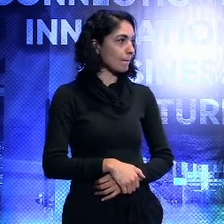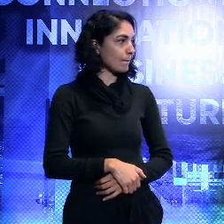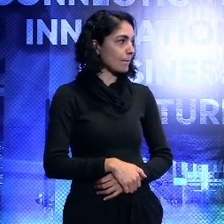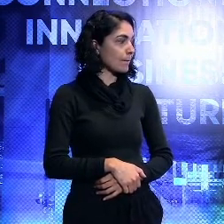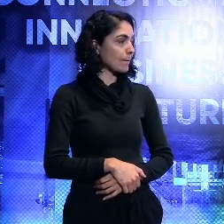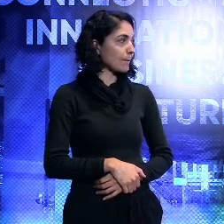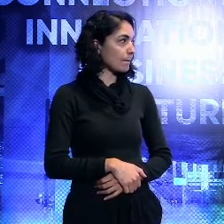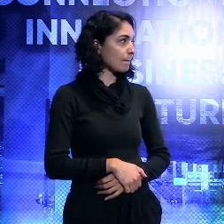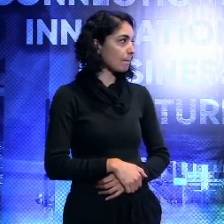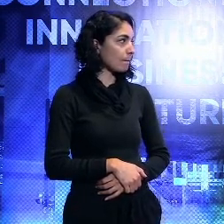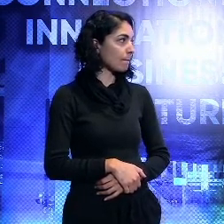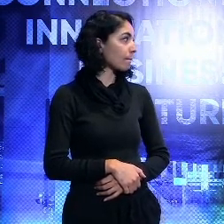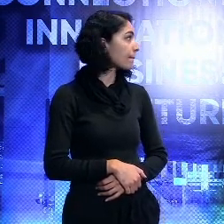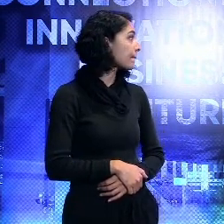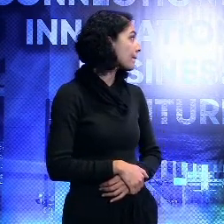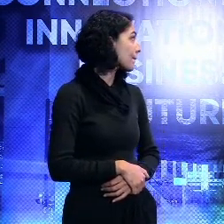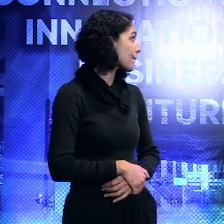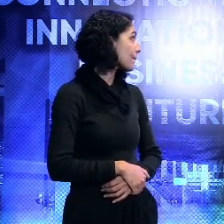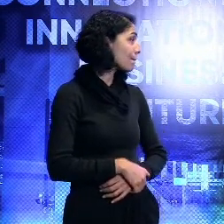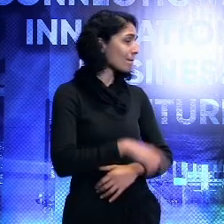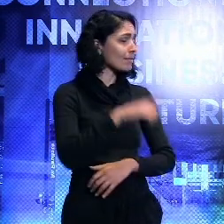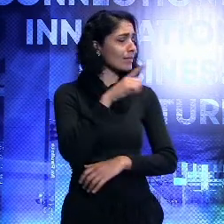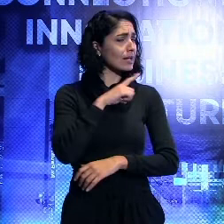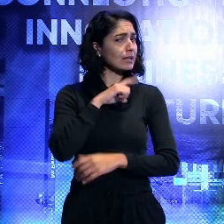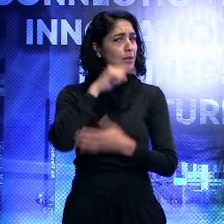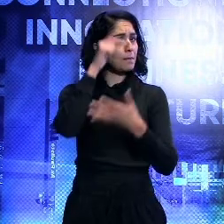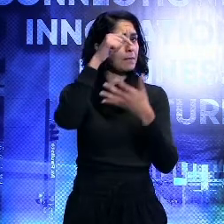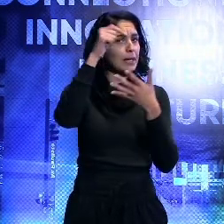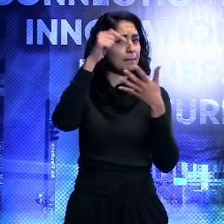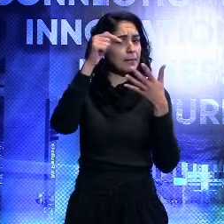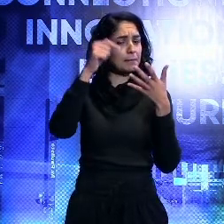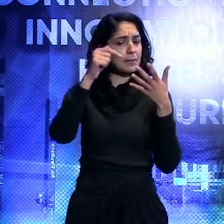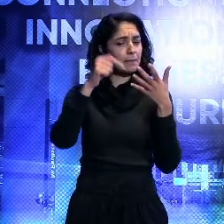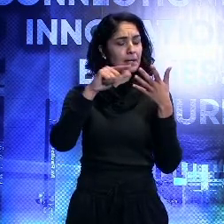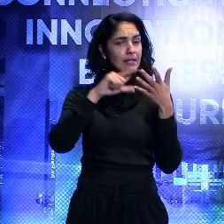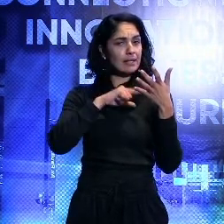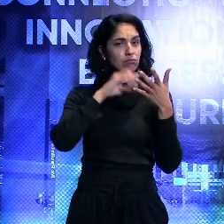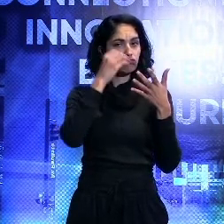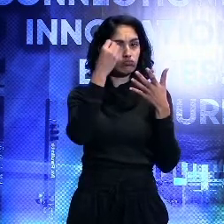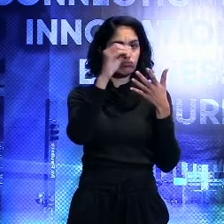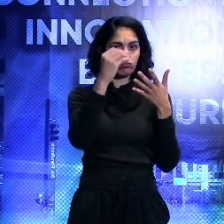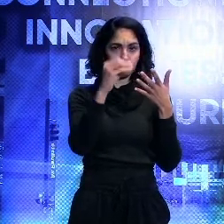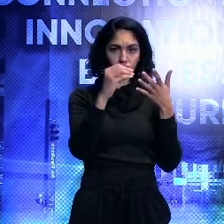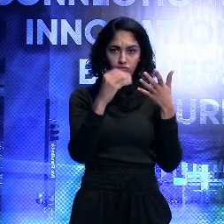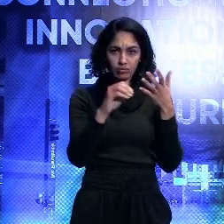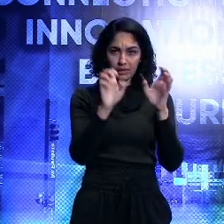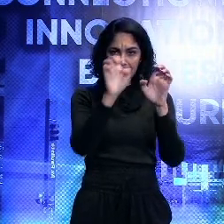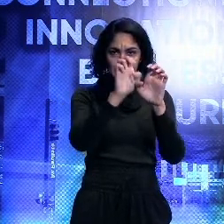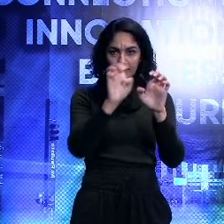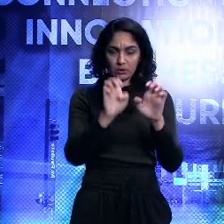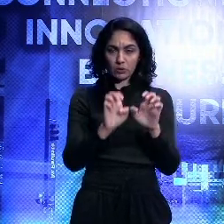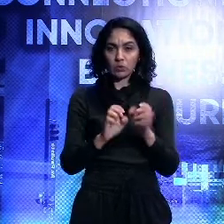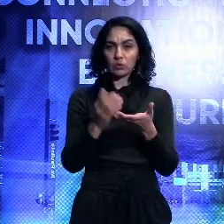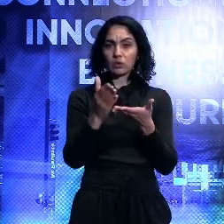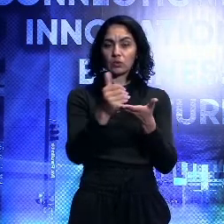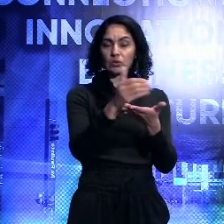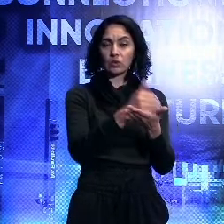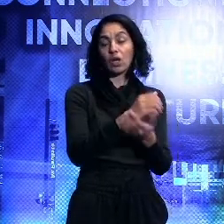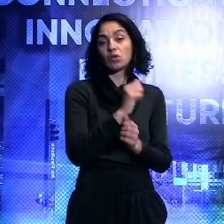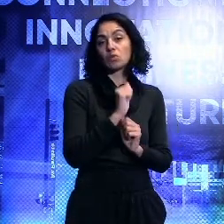eu tenho aqui meus pontos de ancoragem. Eles não precisam estar necessariamente no mesmo data lake ou na mesma estrutura de dados. Certo? Eu posso ter, por